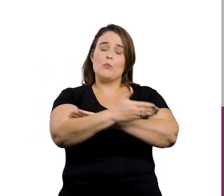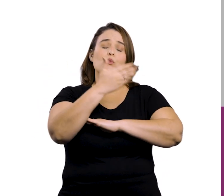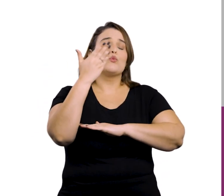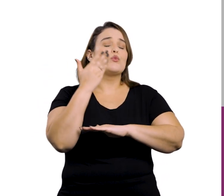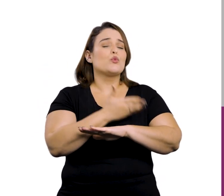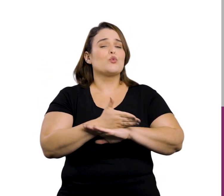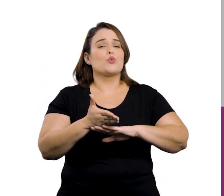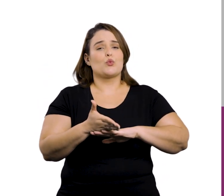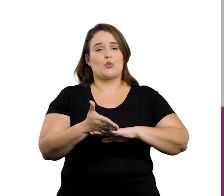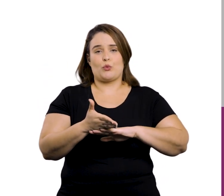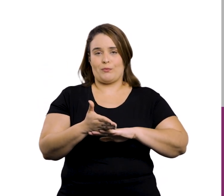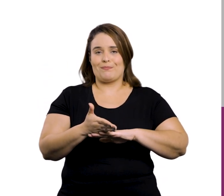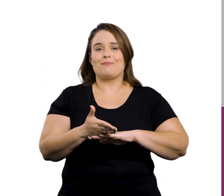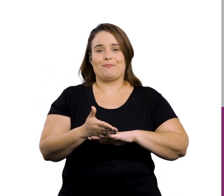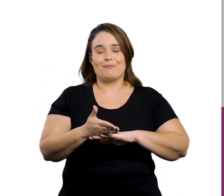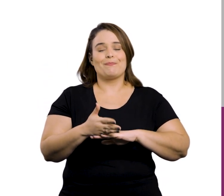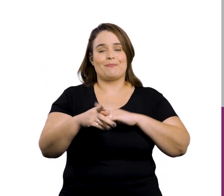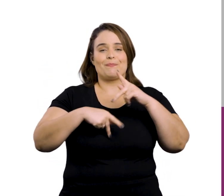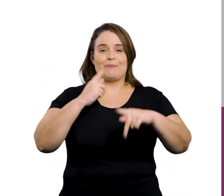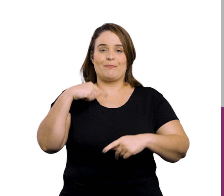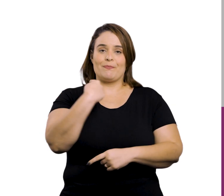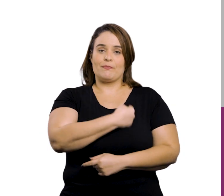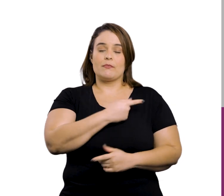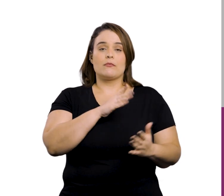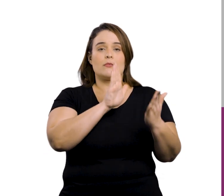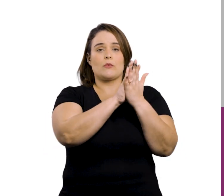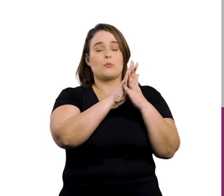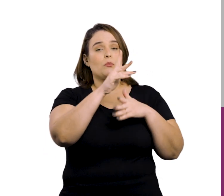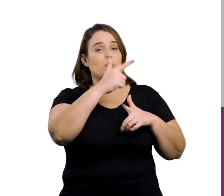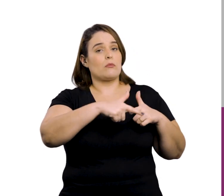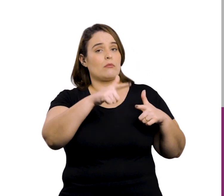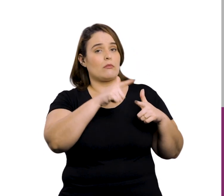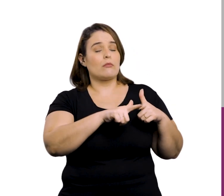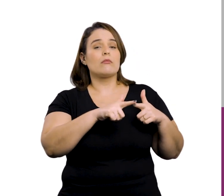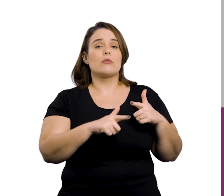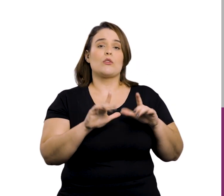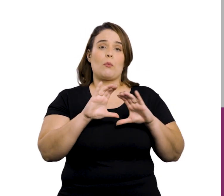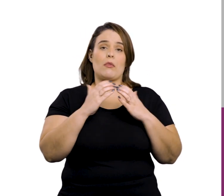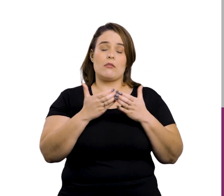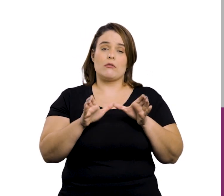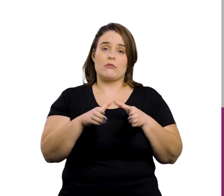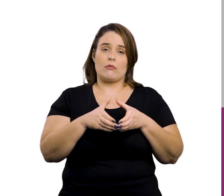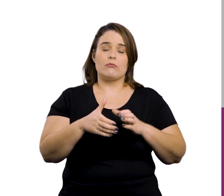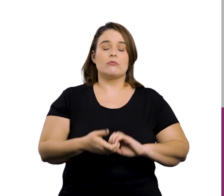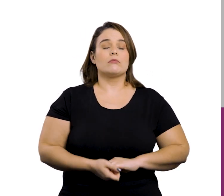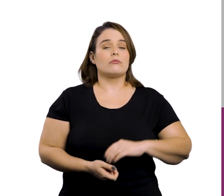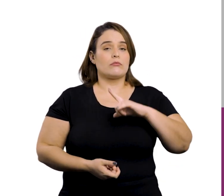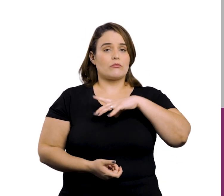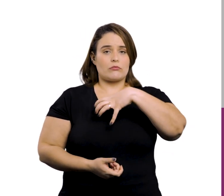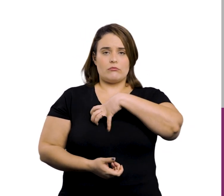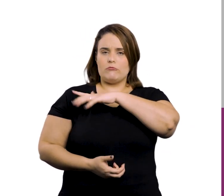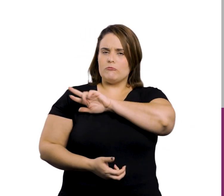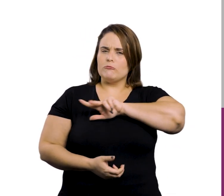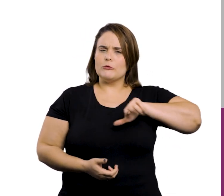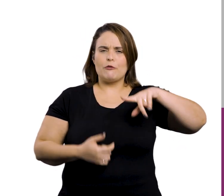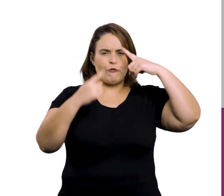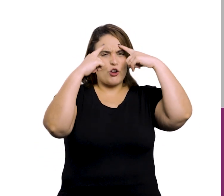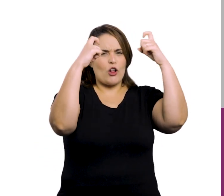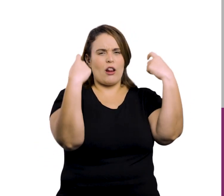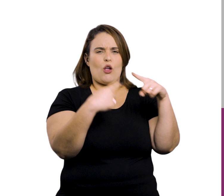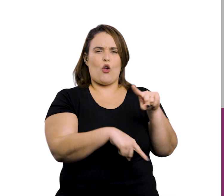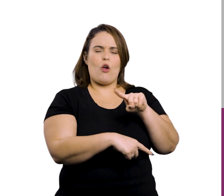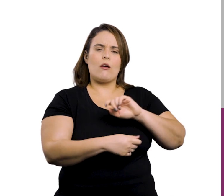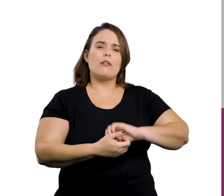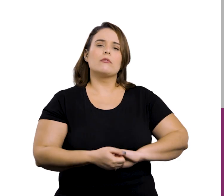costumes do nosso povo, de debater os problemas enfrentados pela comunidade, de combater as diversas formas de